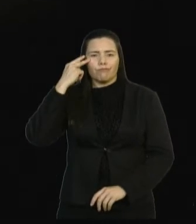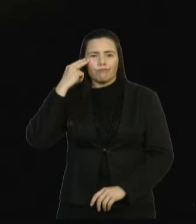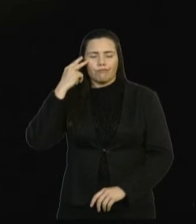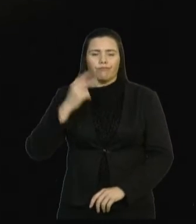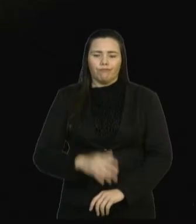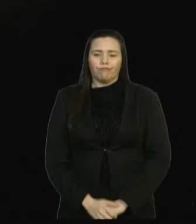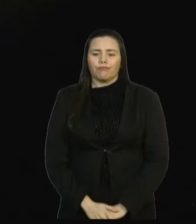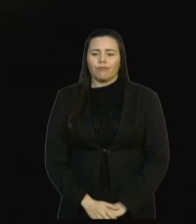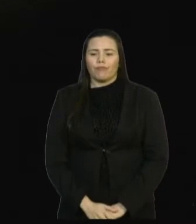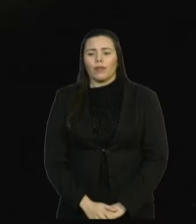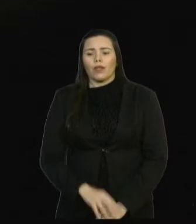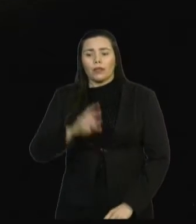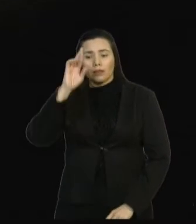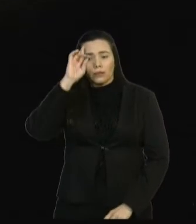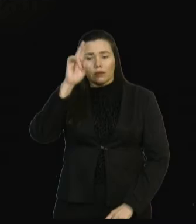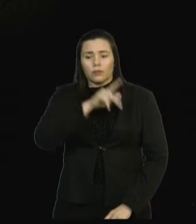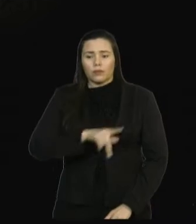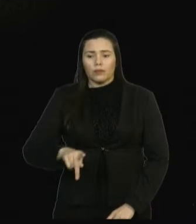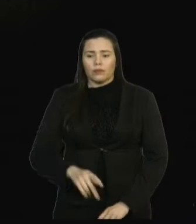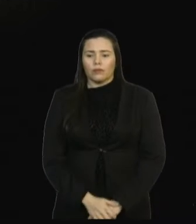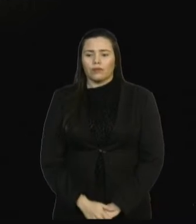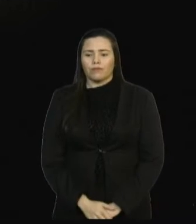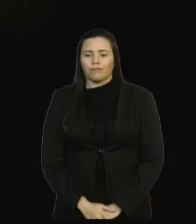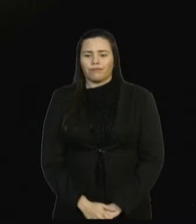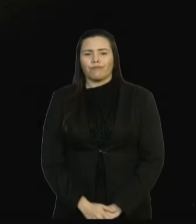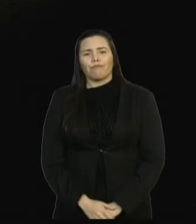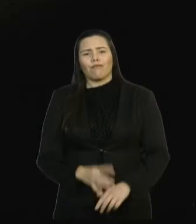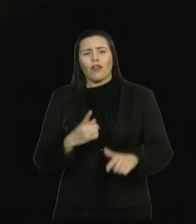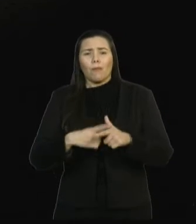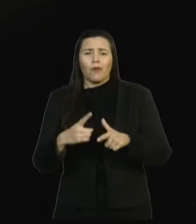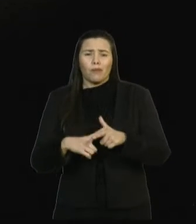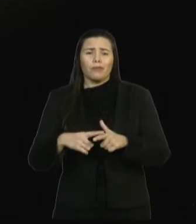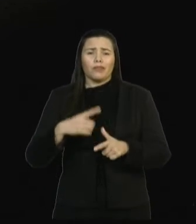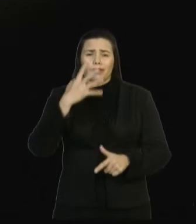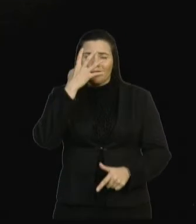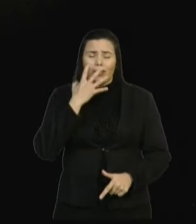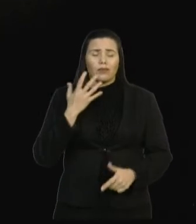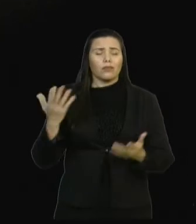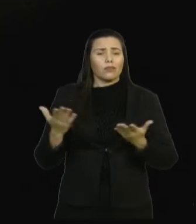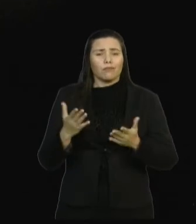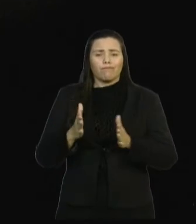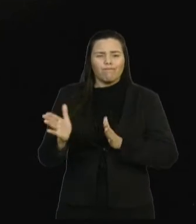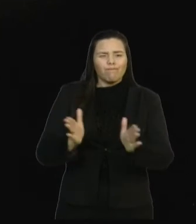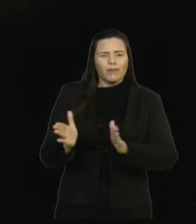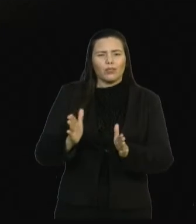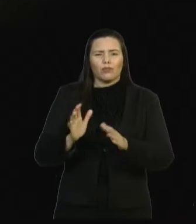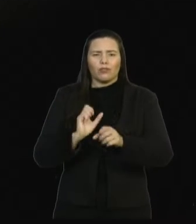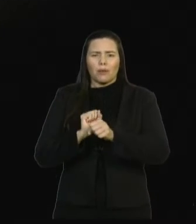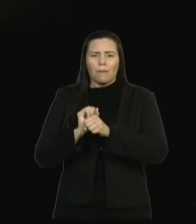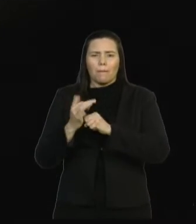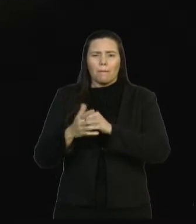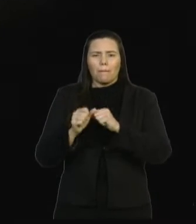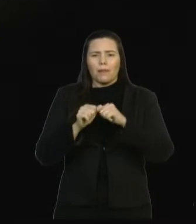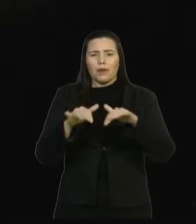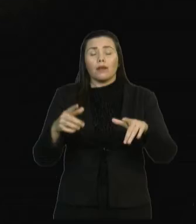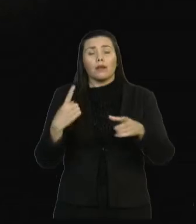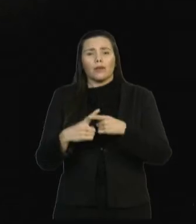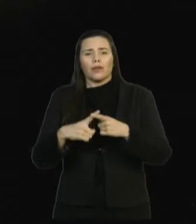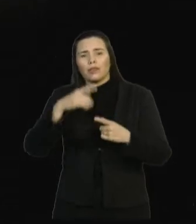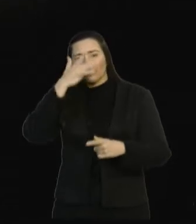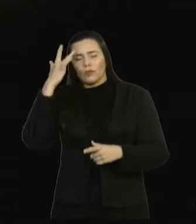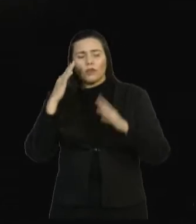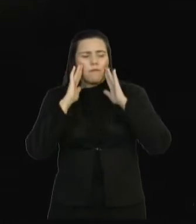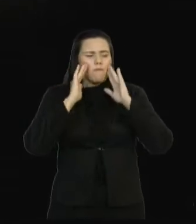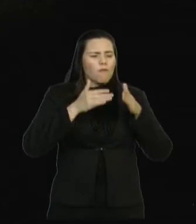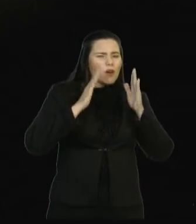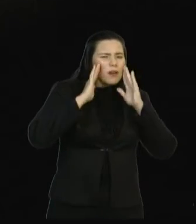determinado momento, situações desagradáveis, porque se foca tanto na pandemia e, se, às vezes, se